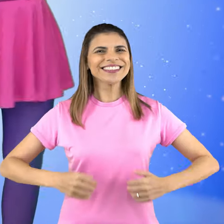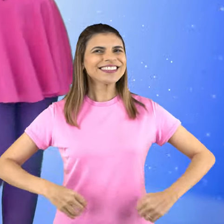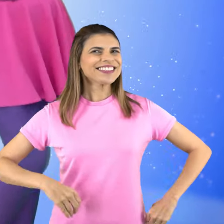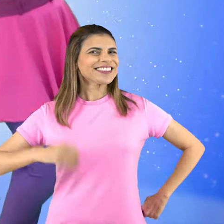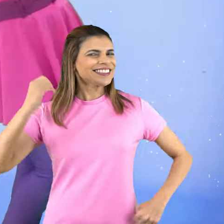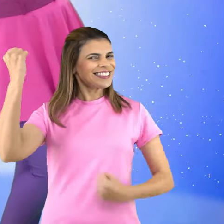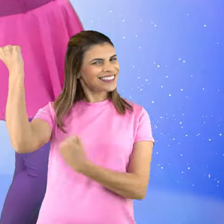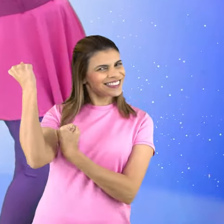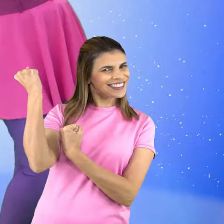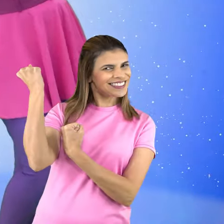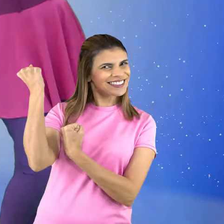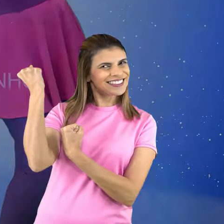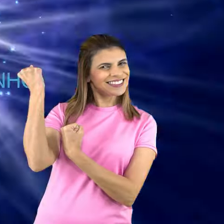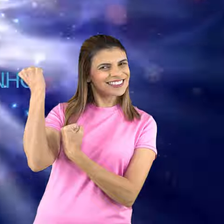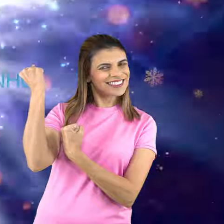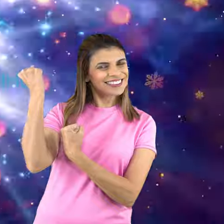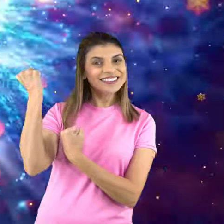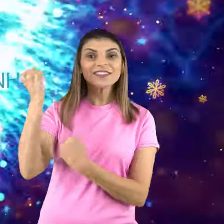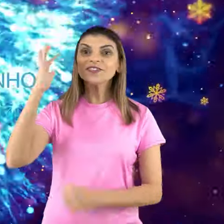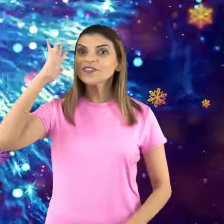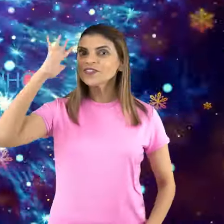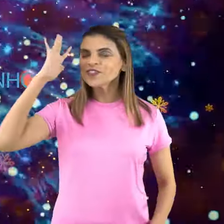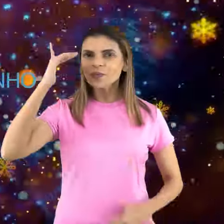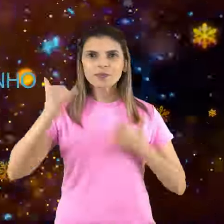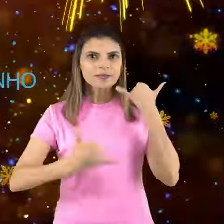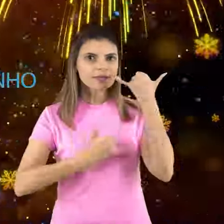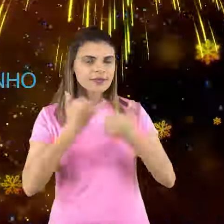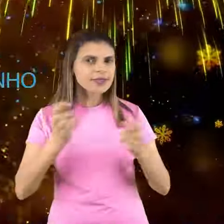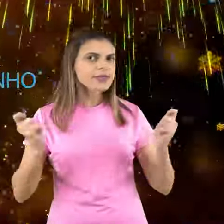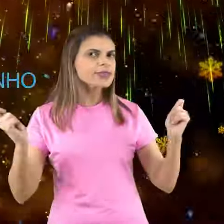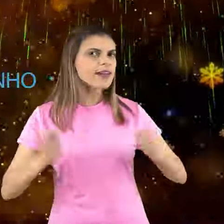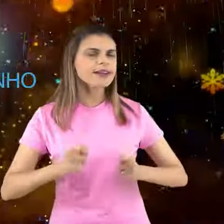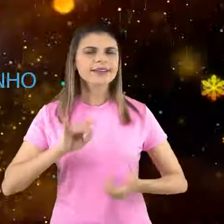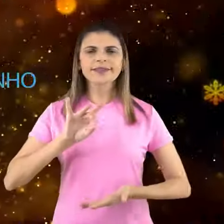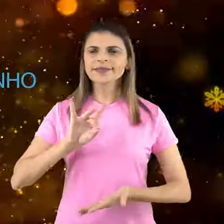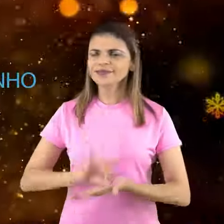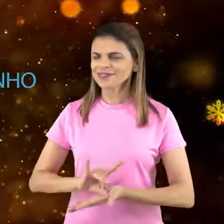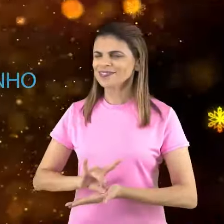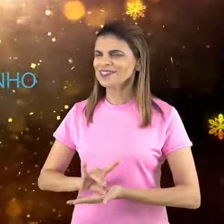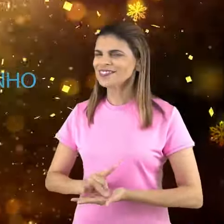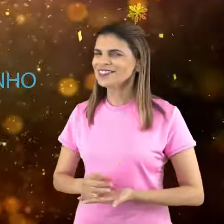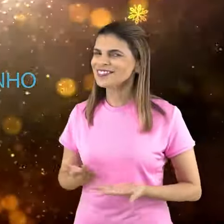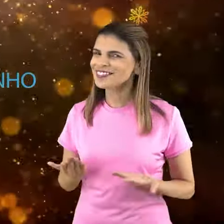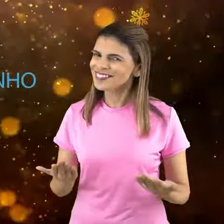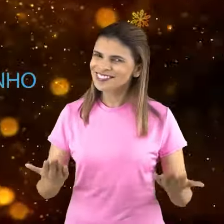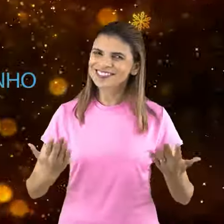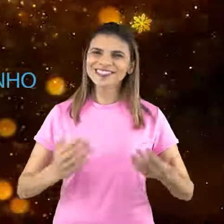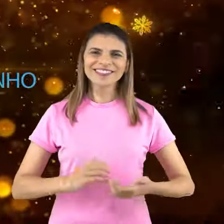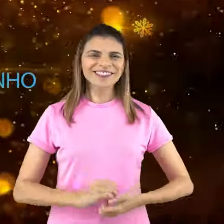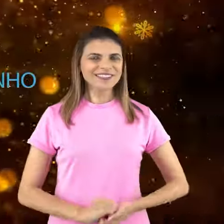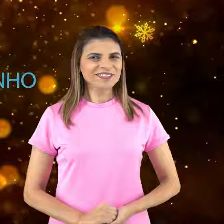amigas. Aqui, você pode viver o seu sonho.